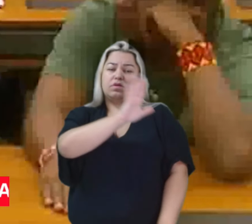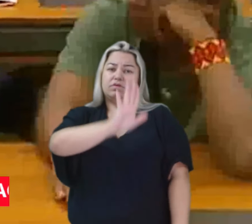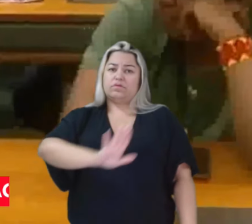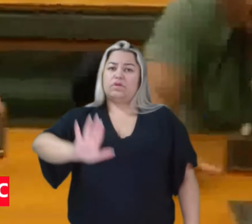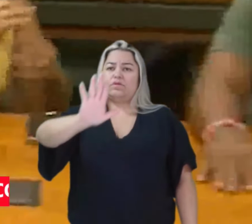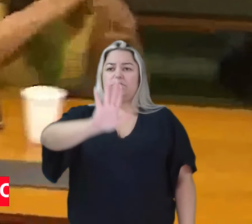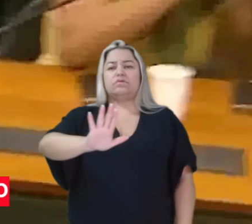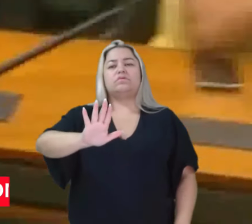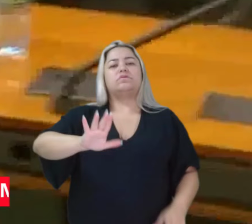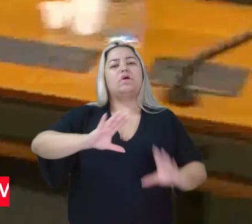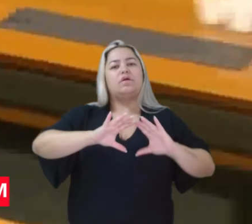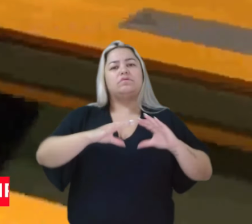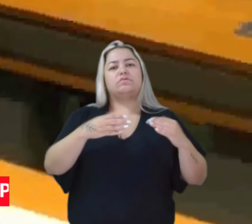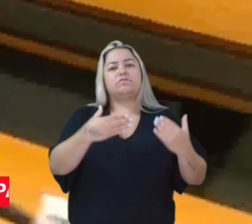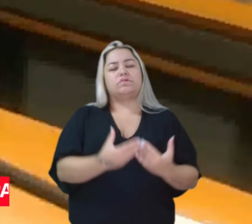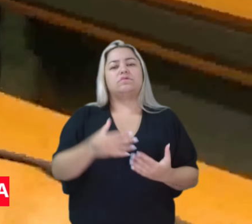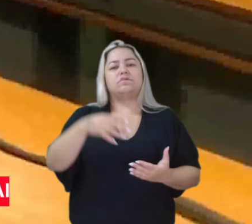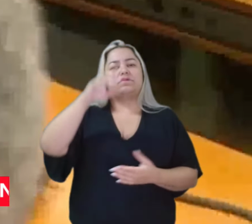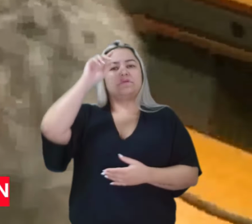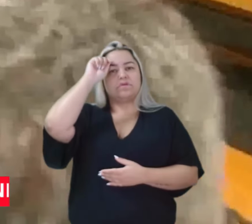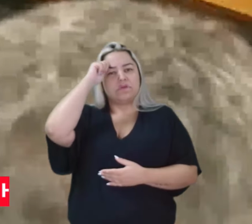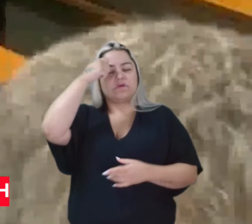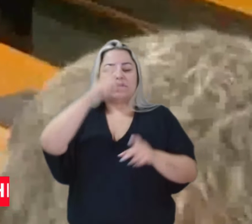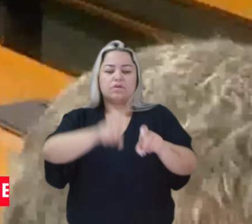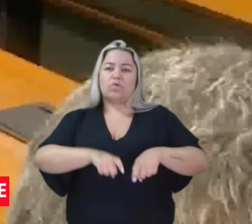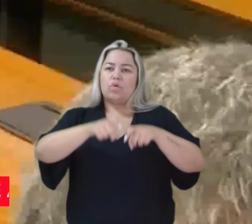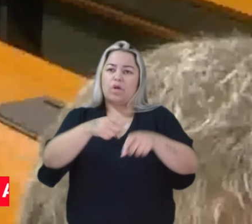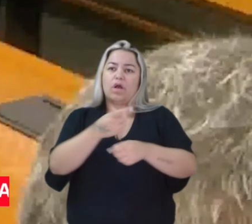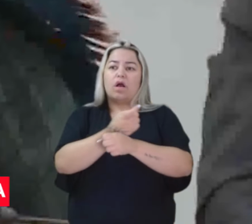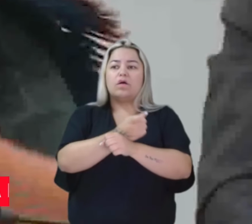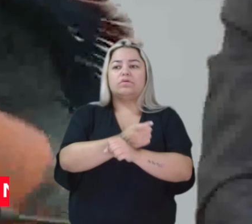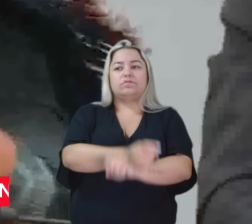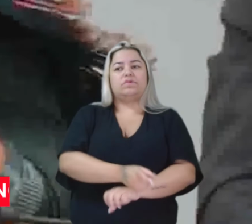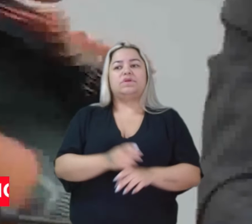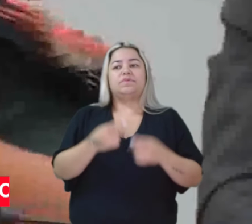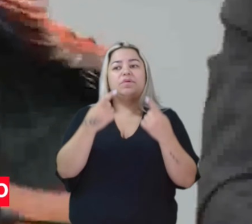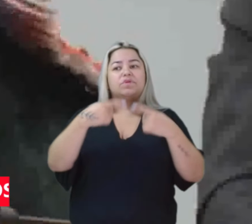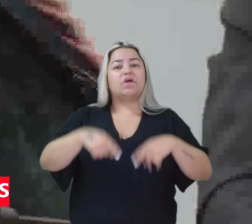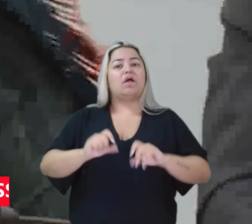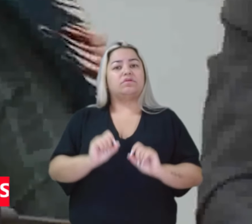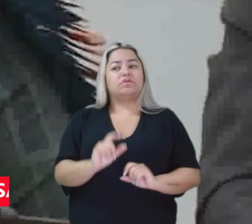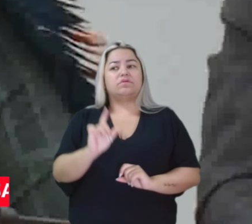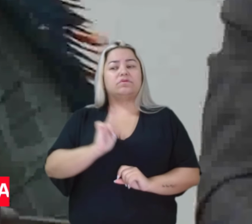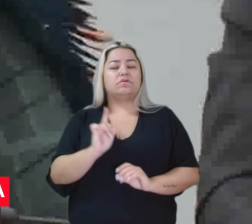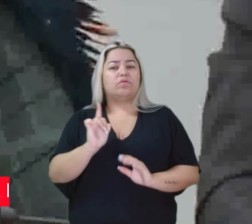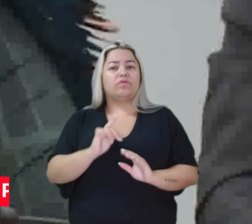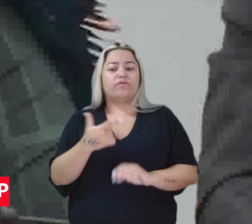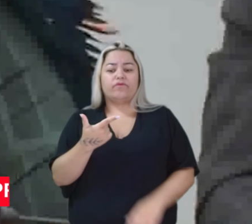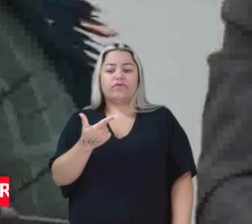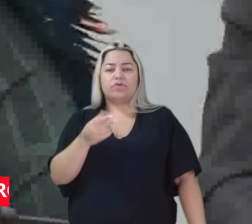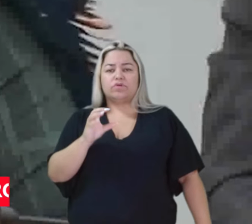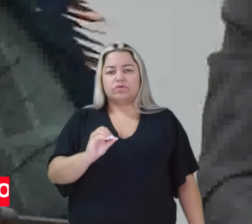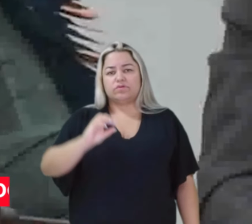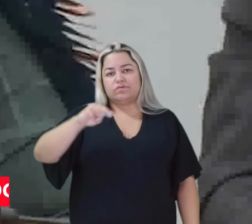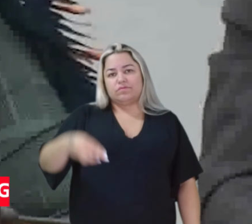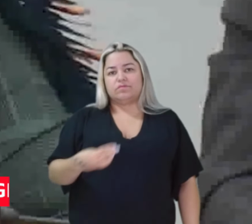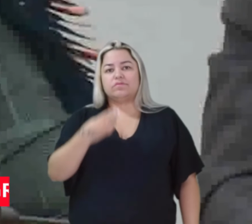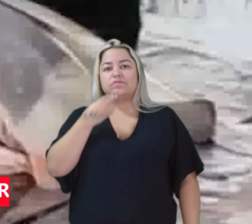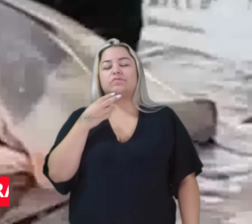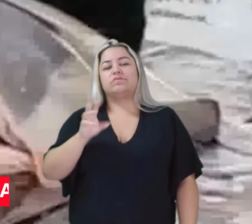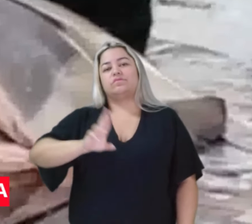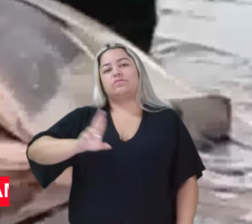Nacional das Comunidades Negras Rurais Quilombolas. A política tem uma estimativa de 20 milhões de reais